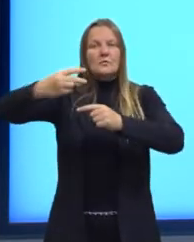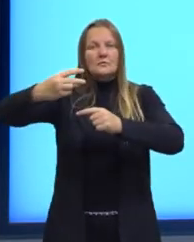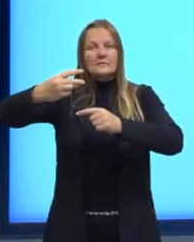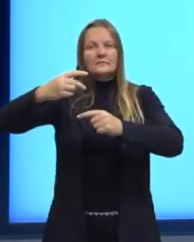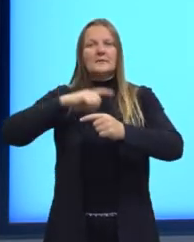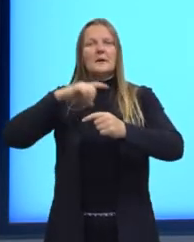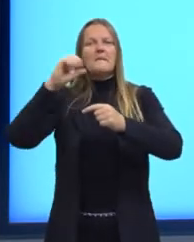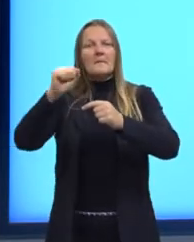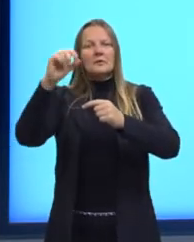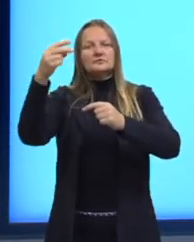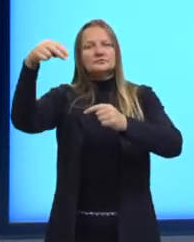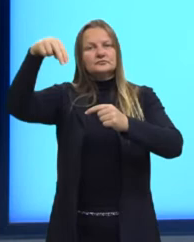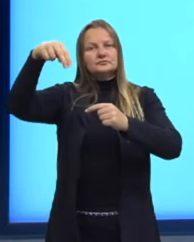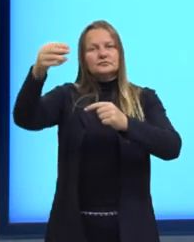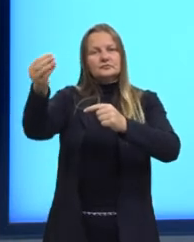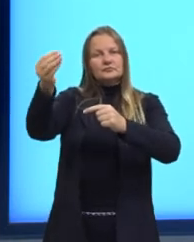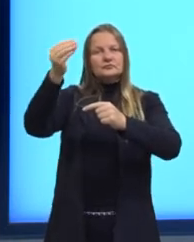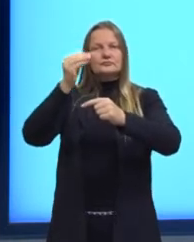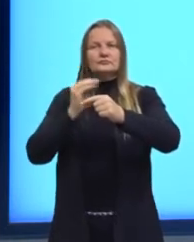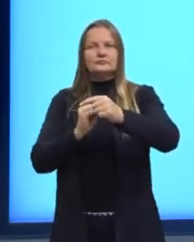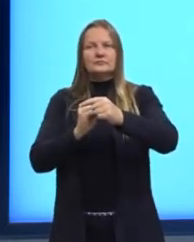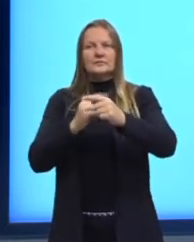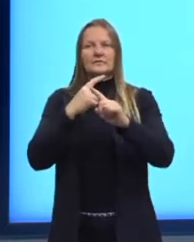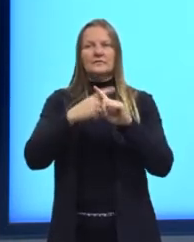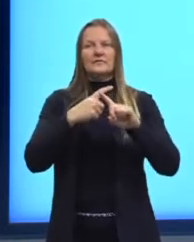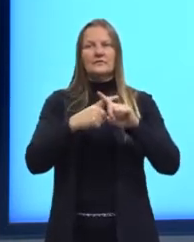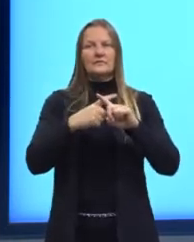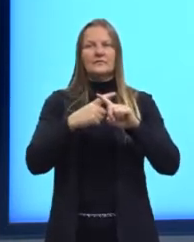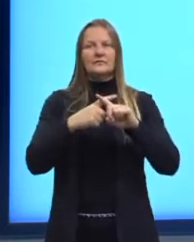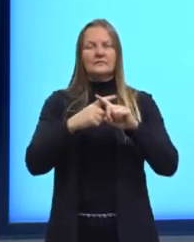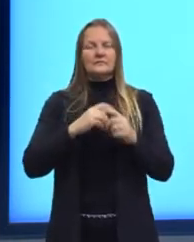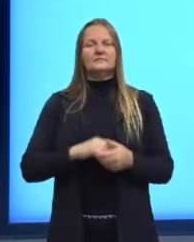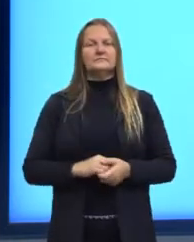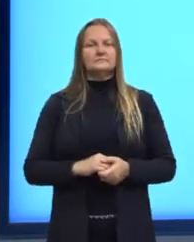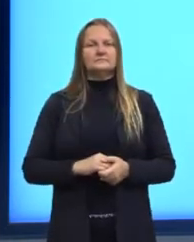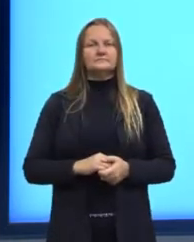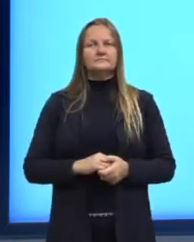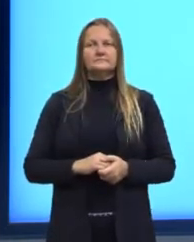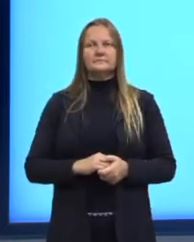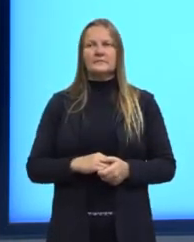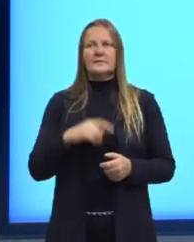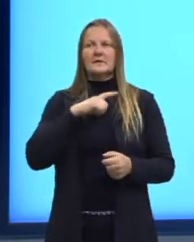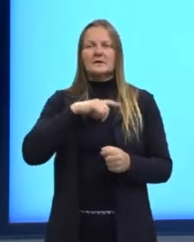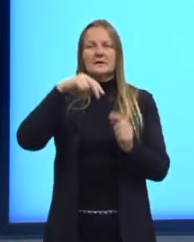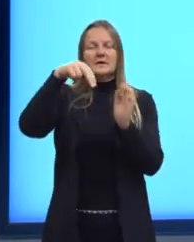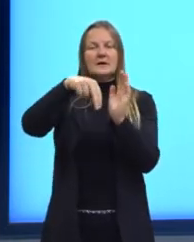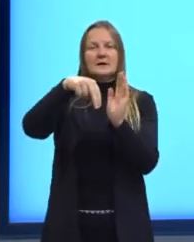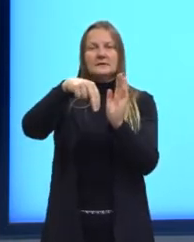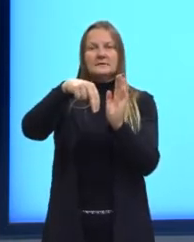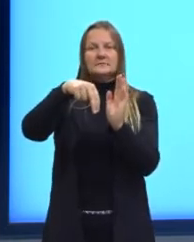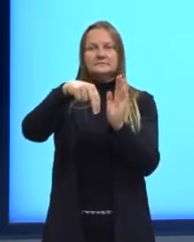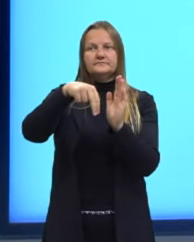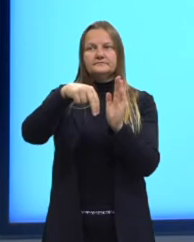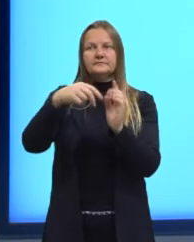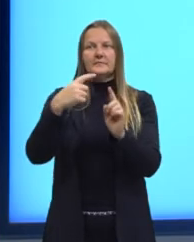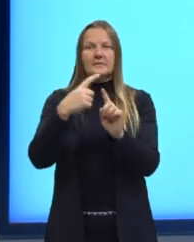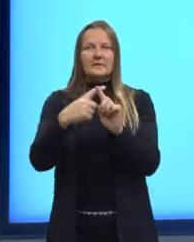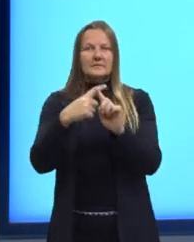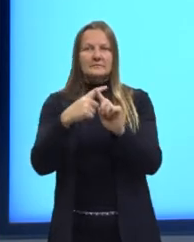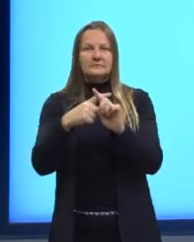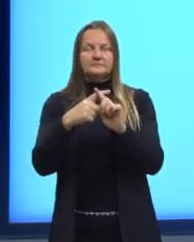trazer o expoente para frente multiplicando pelo logaritmo então nós teríamos n vezes